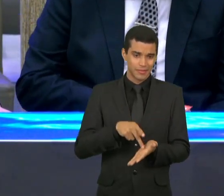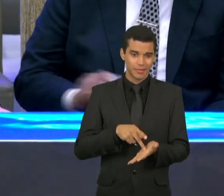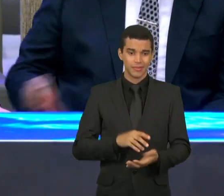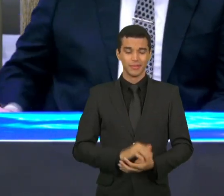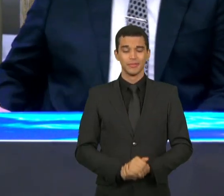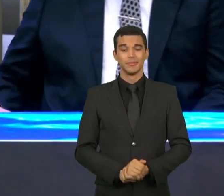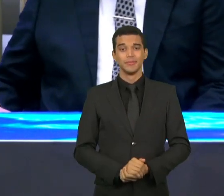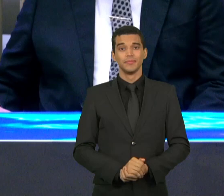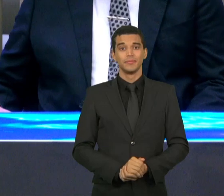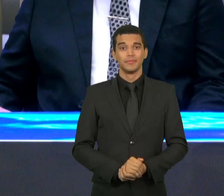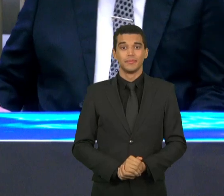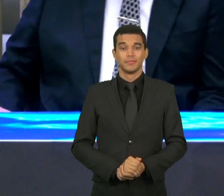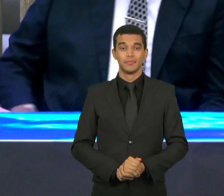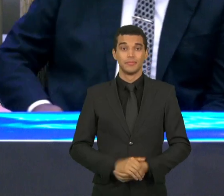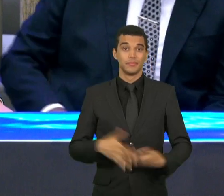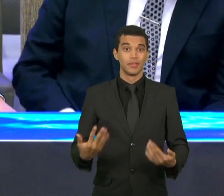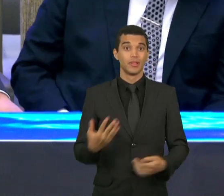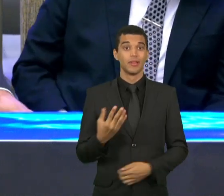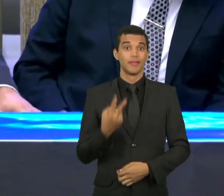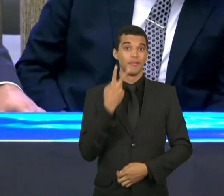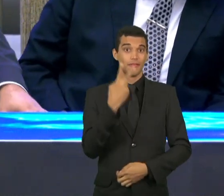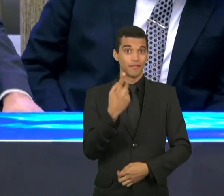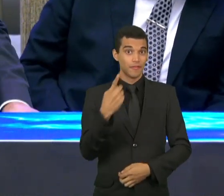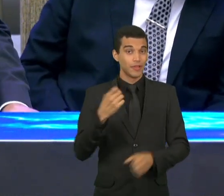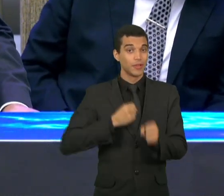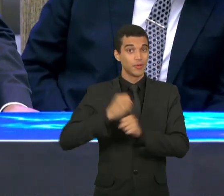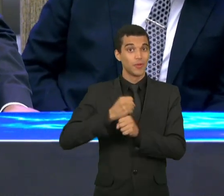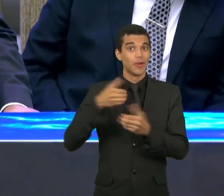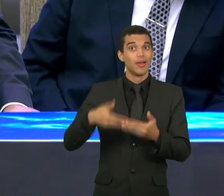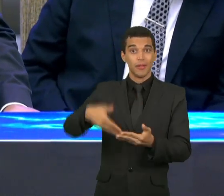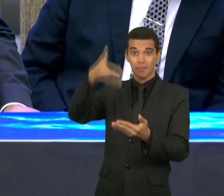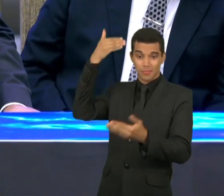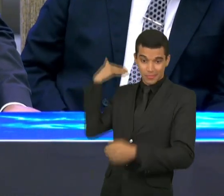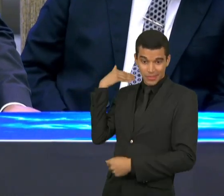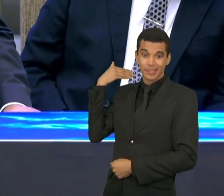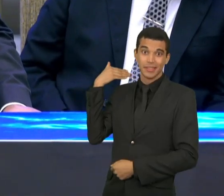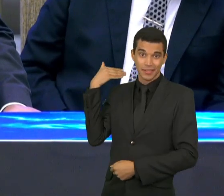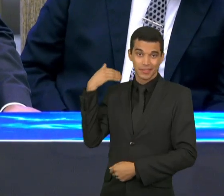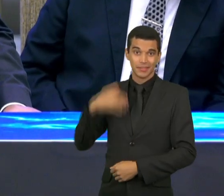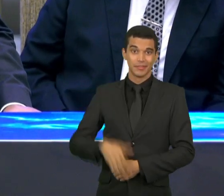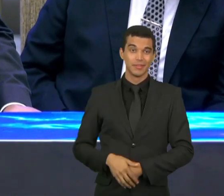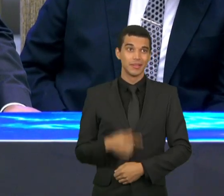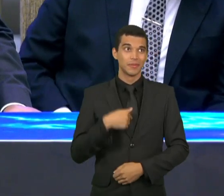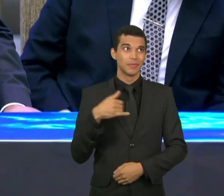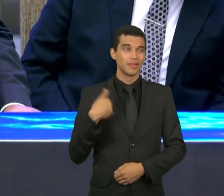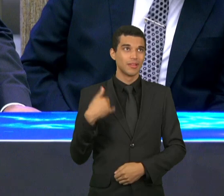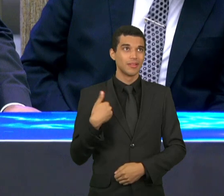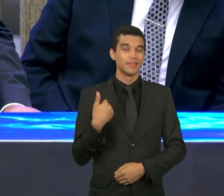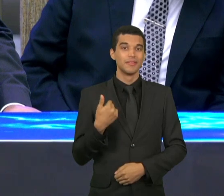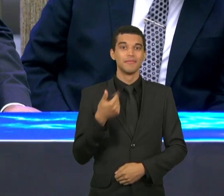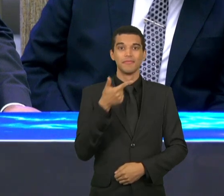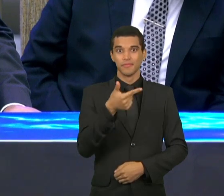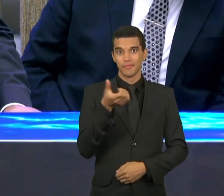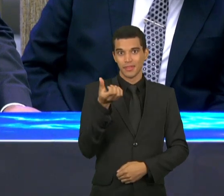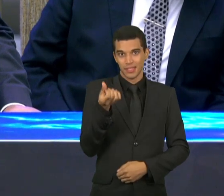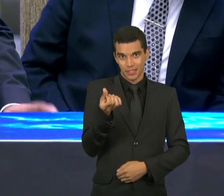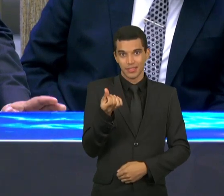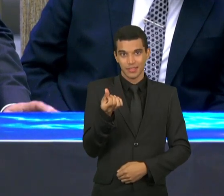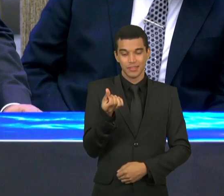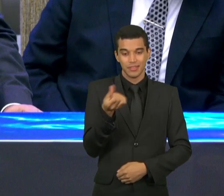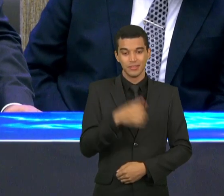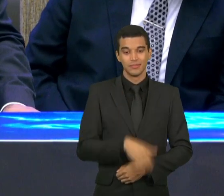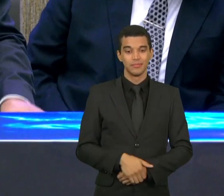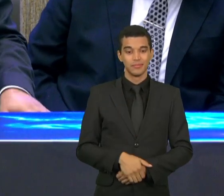E isso foi há 21 anos atrás. Eu tinha 26 anos de idade,